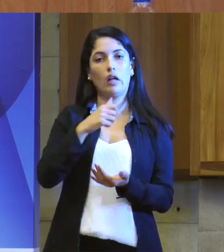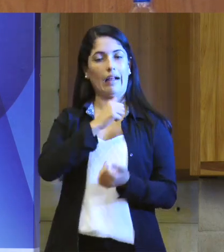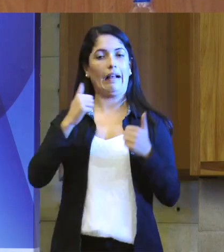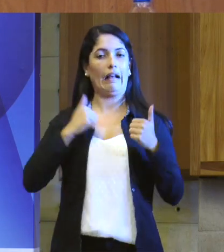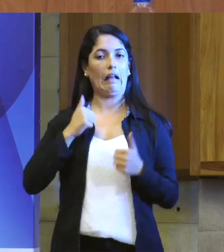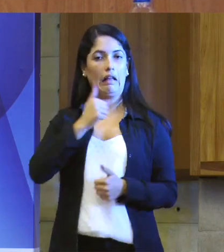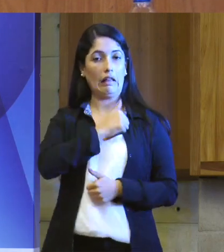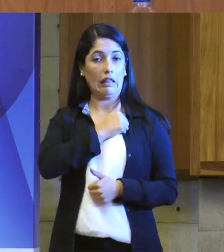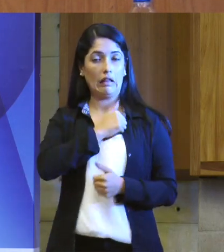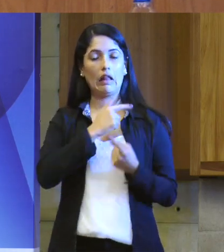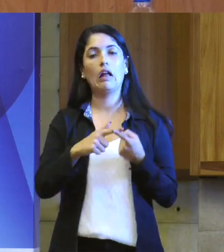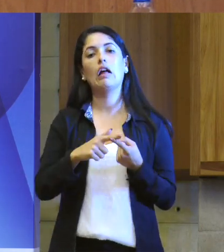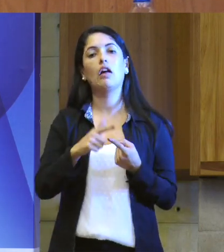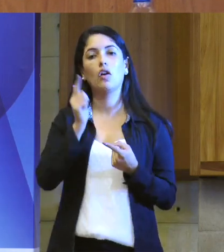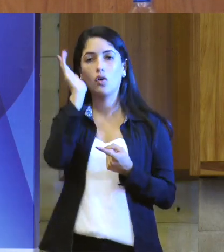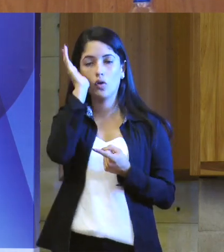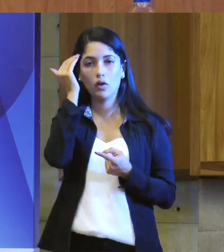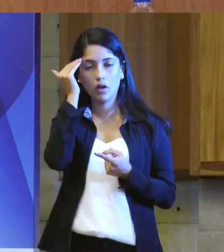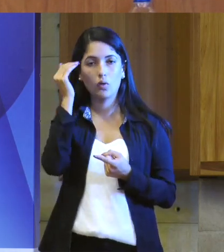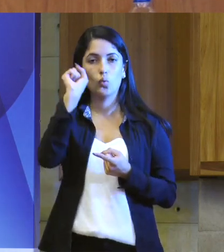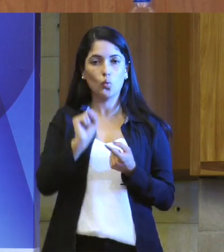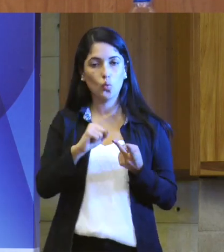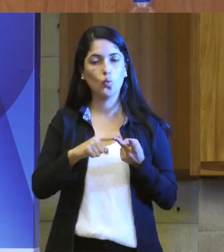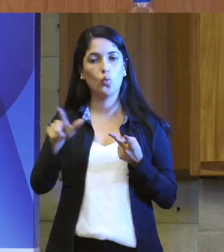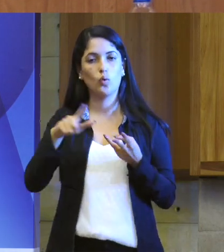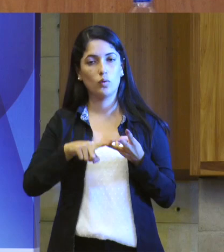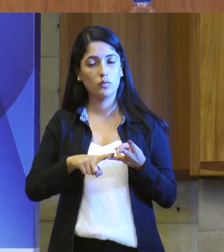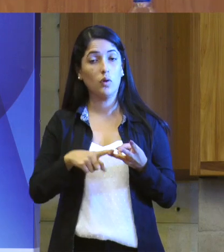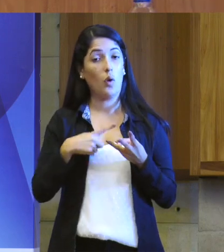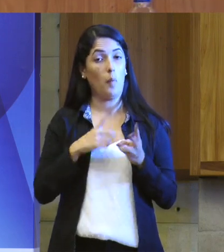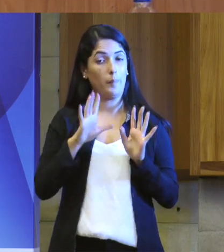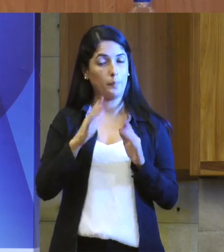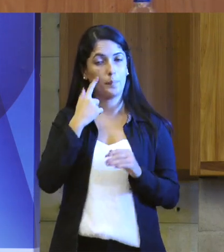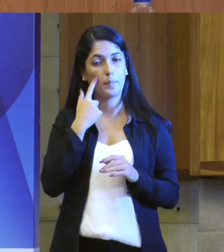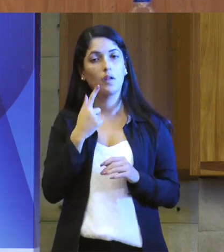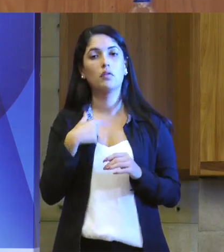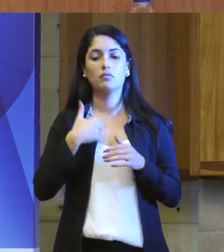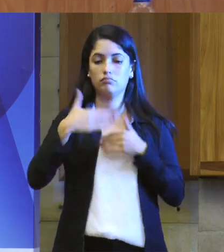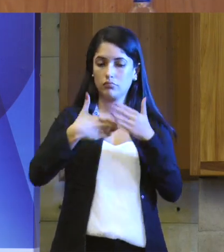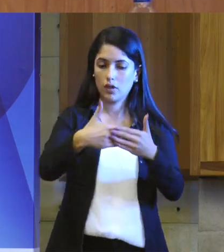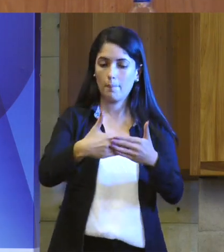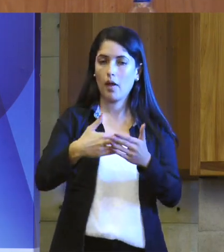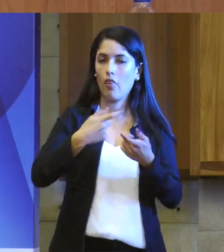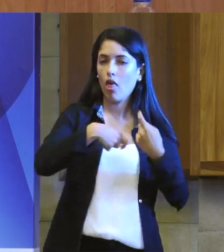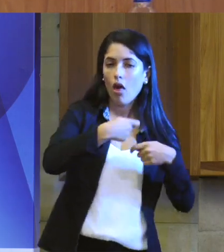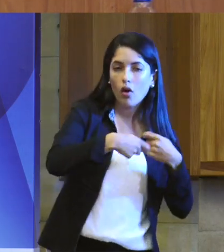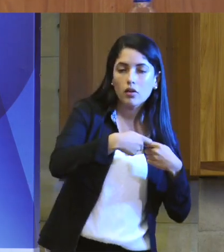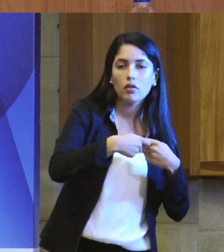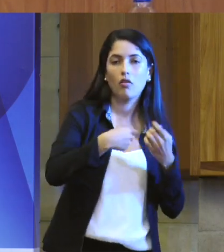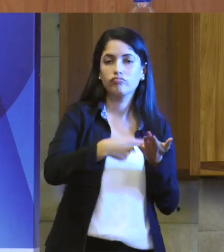sul bom esta já concluiu é importante dizer o seguinte uma coisa é terminar a etapa das negociações